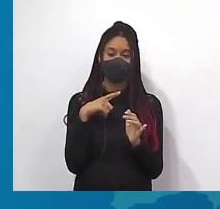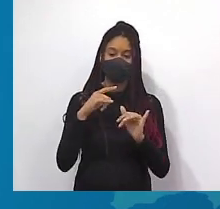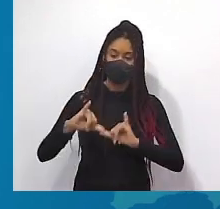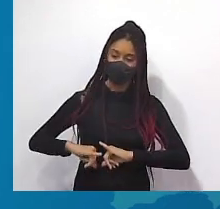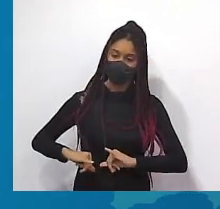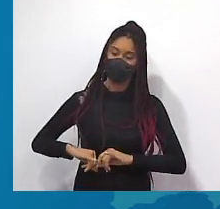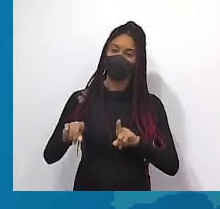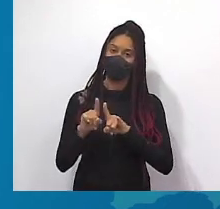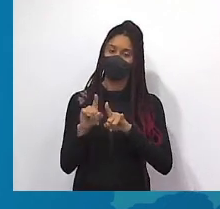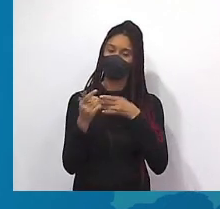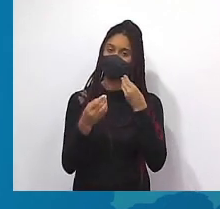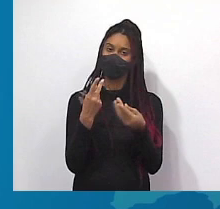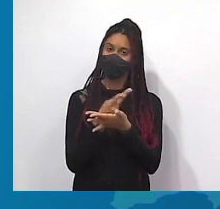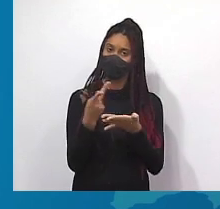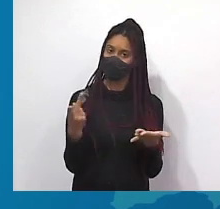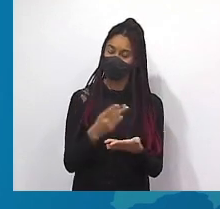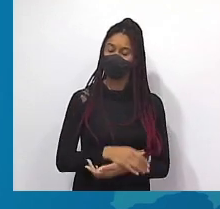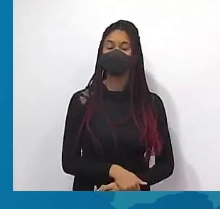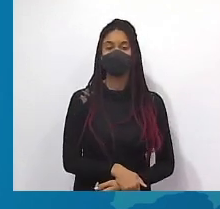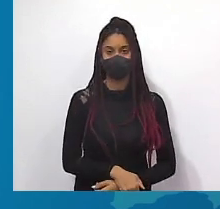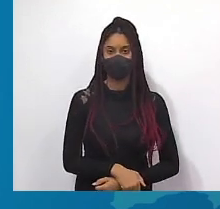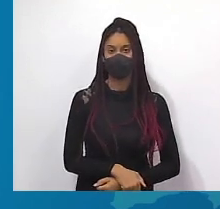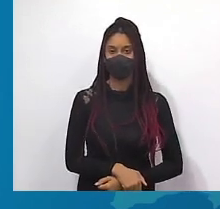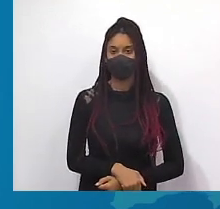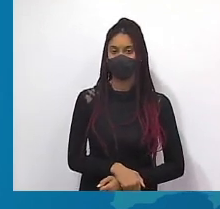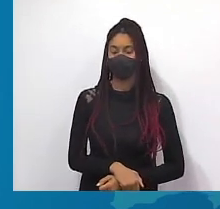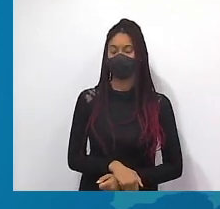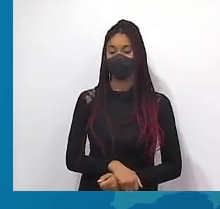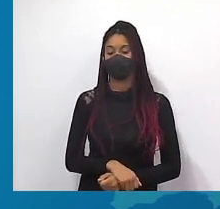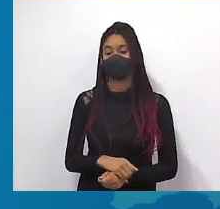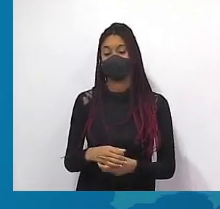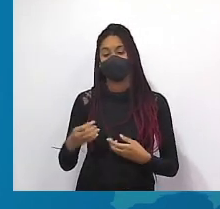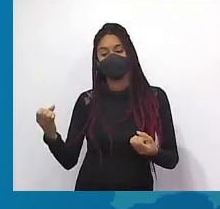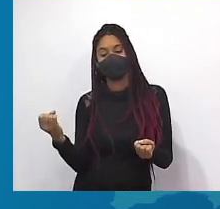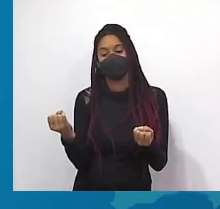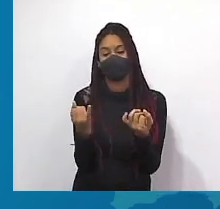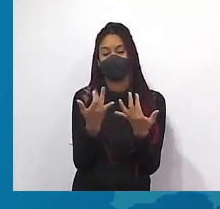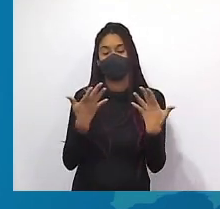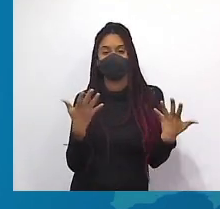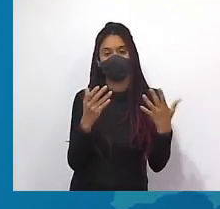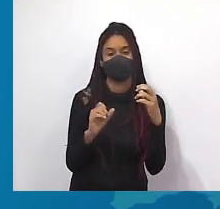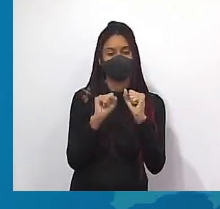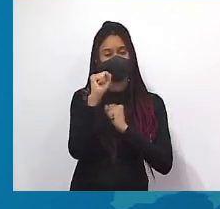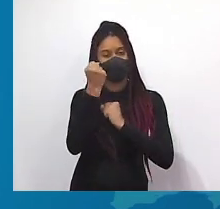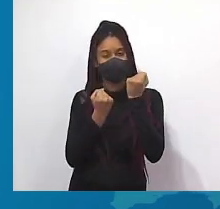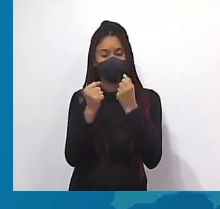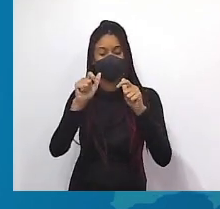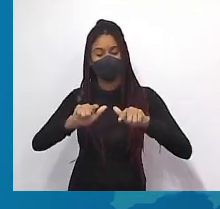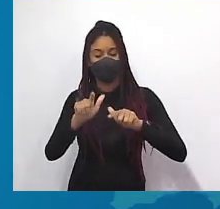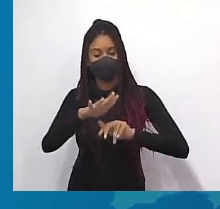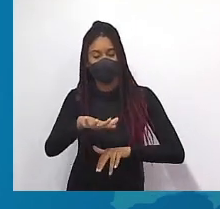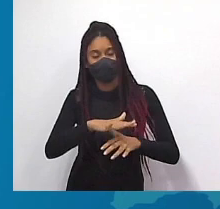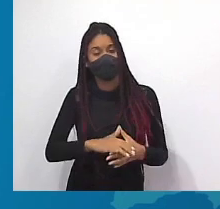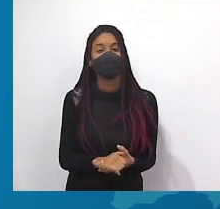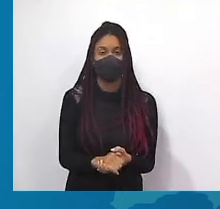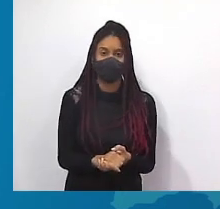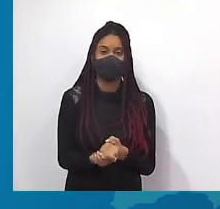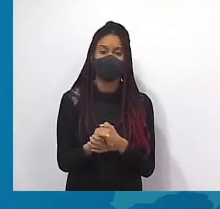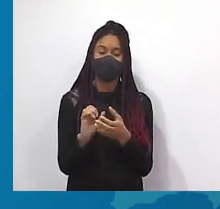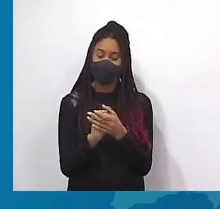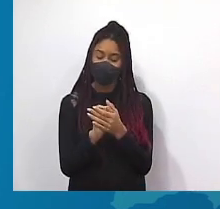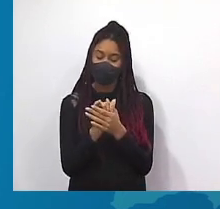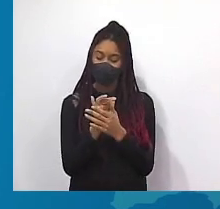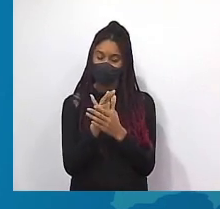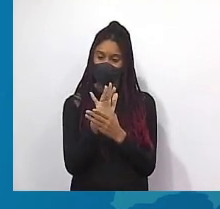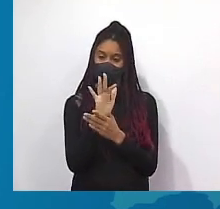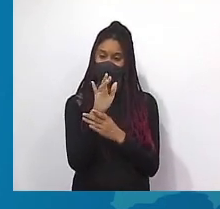ocorre a chuva ácida? Devido à quantidade de atividade industrial, né, a liberação desses gases